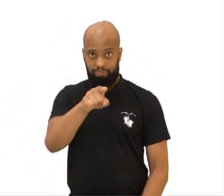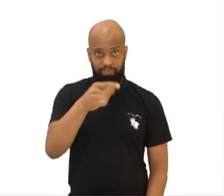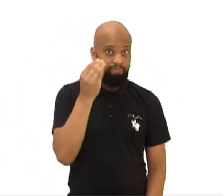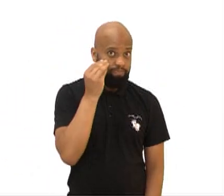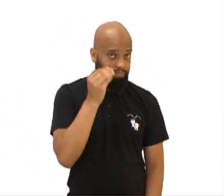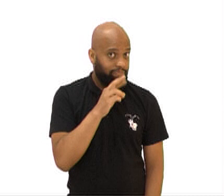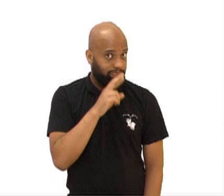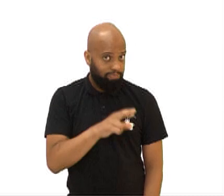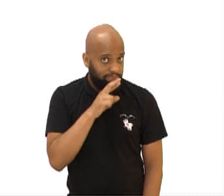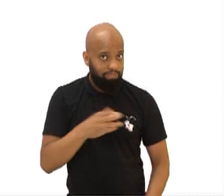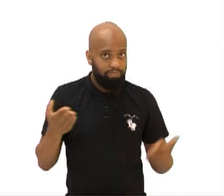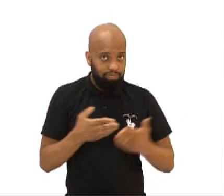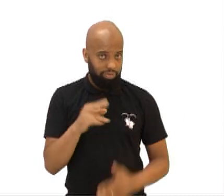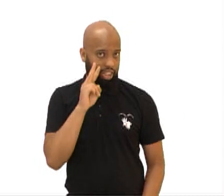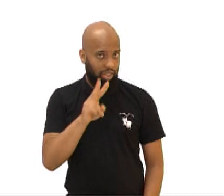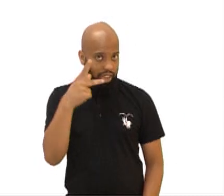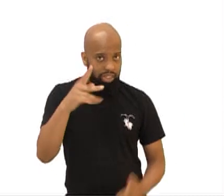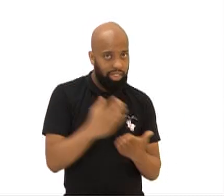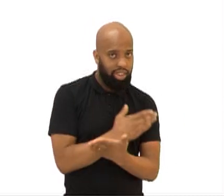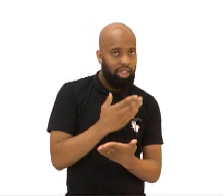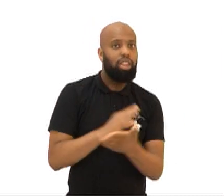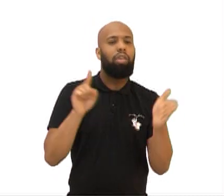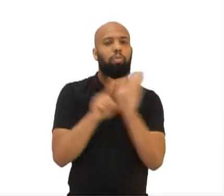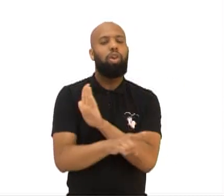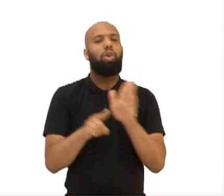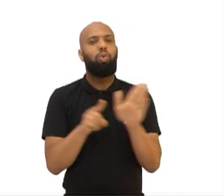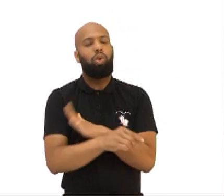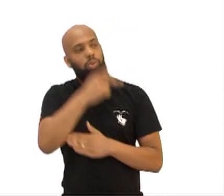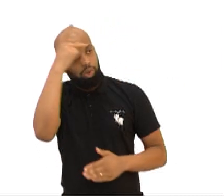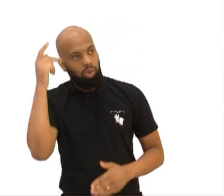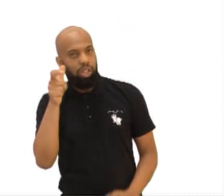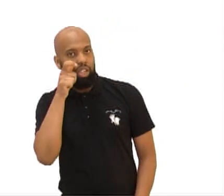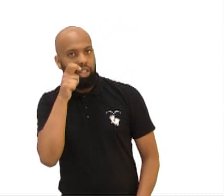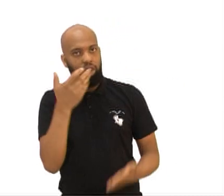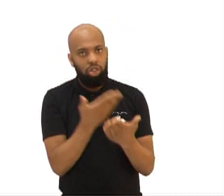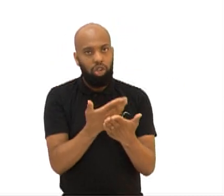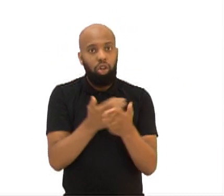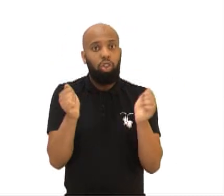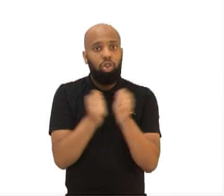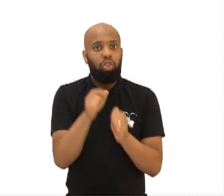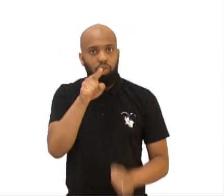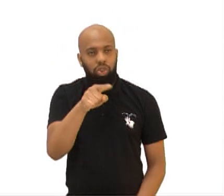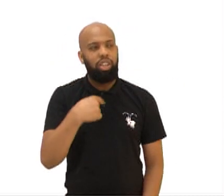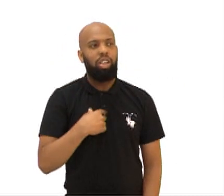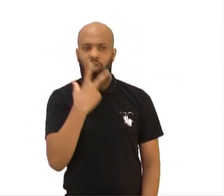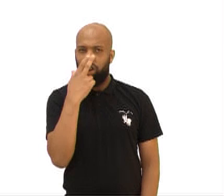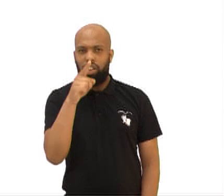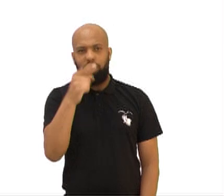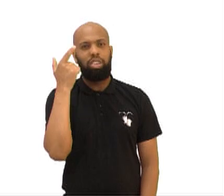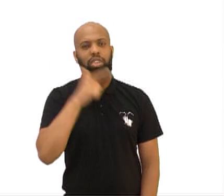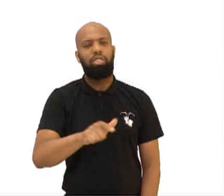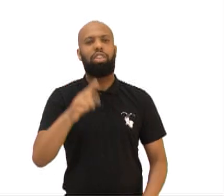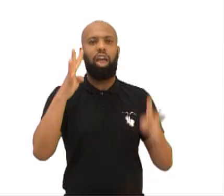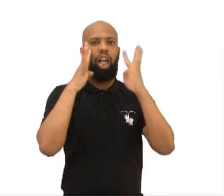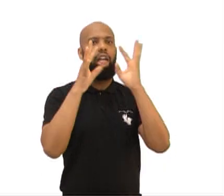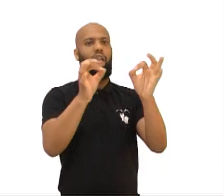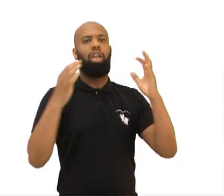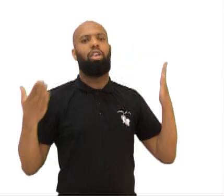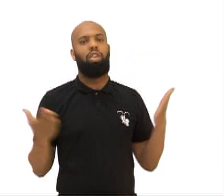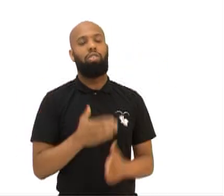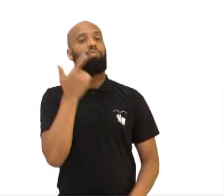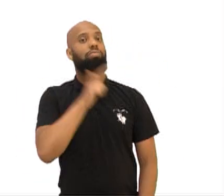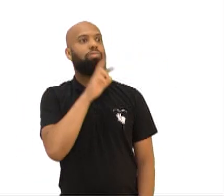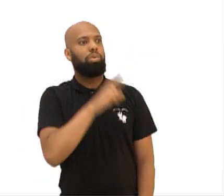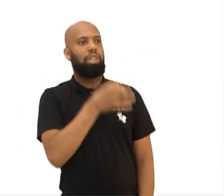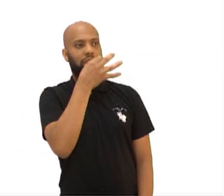respondendo, veja suas anotações, pergunte para alguém que esteja aí assistindo a aula com você, ou acredito que você mesmo tenha prestado bastante atenção e